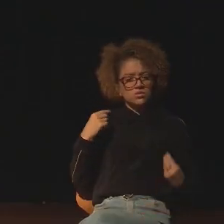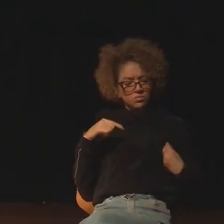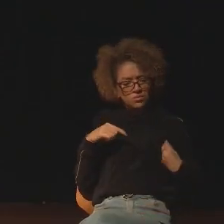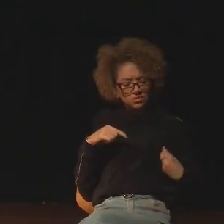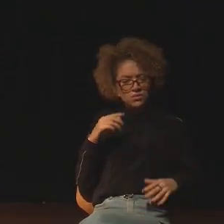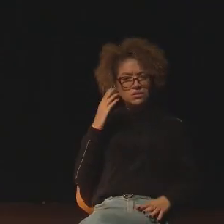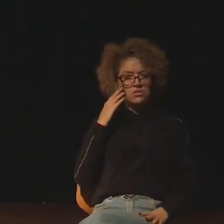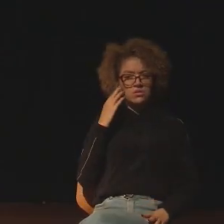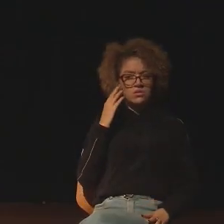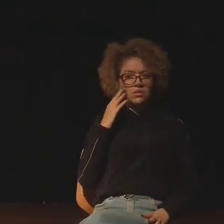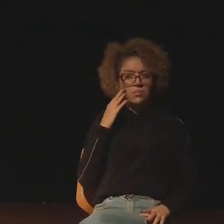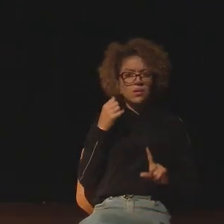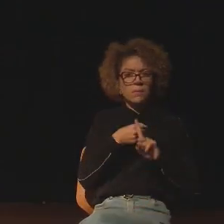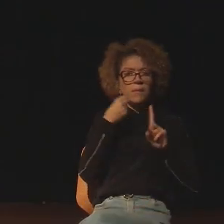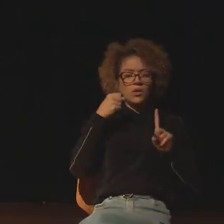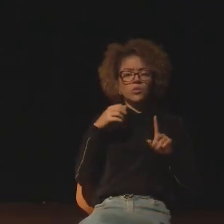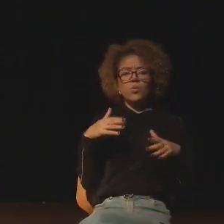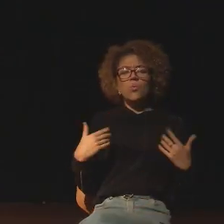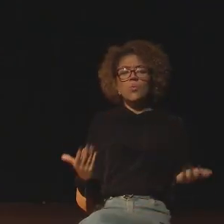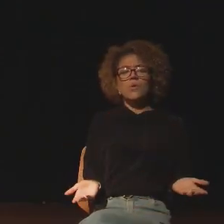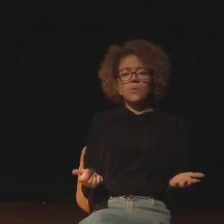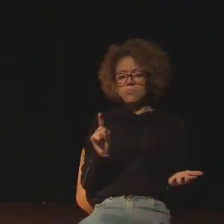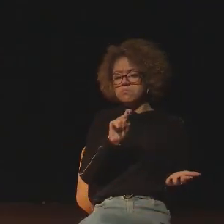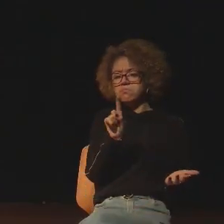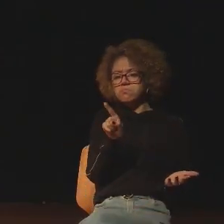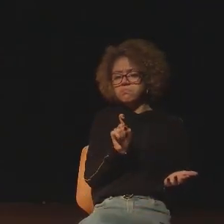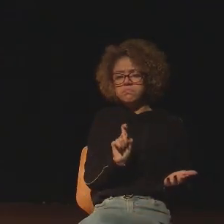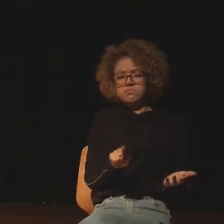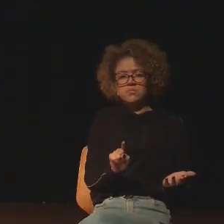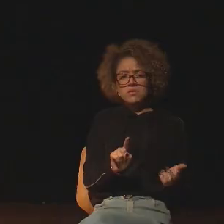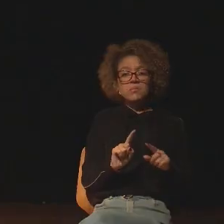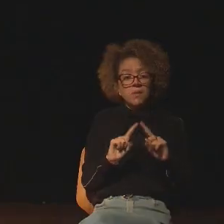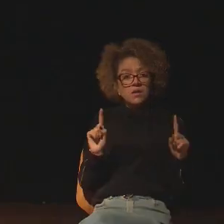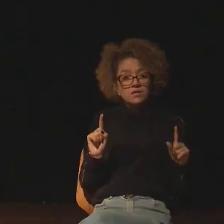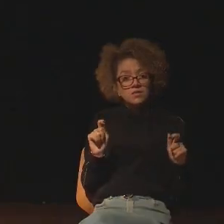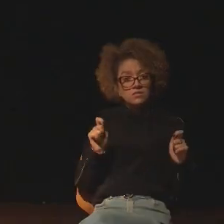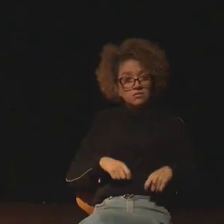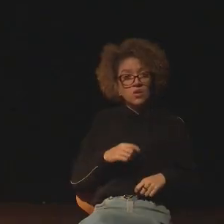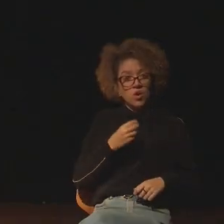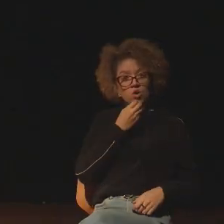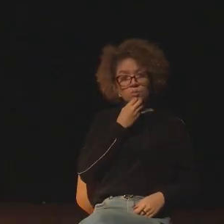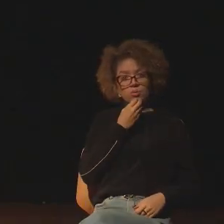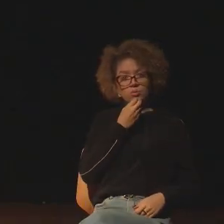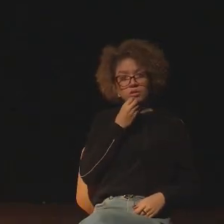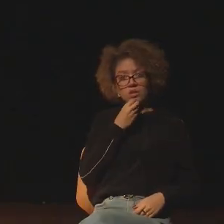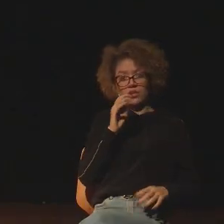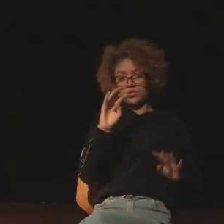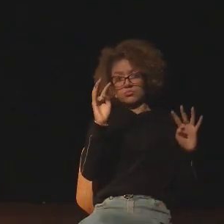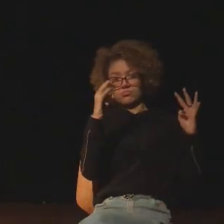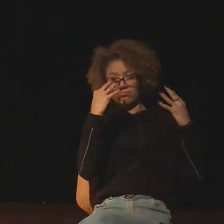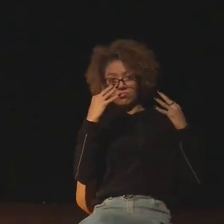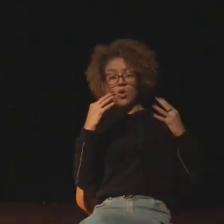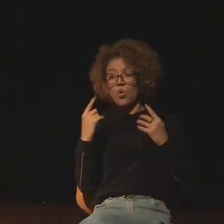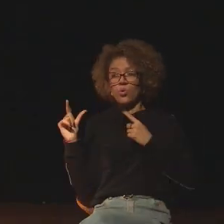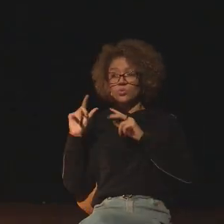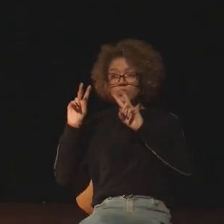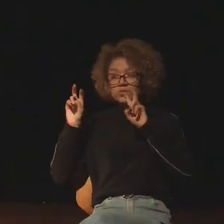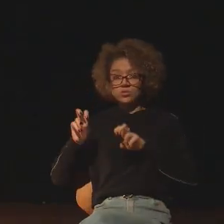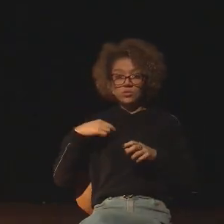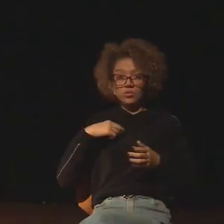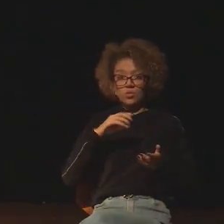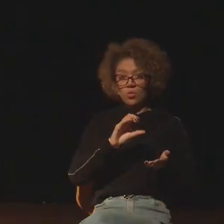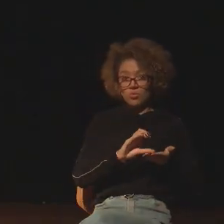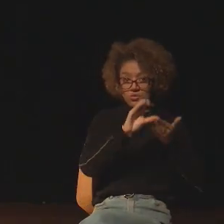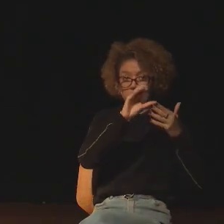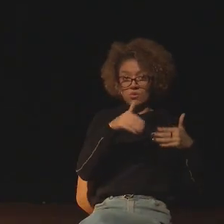que é o impacto, mas existe a possibilidade de nós sermos ouvidos em outras questões. Ontem eu estava no Conselho Superior do